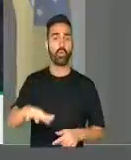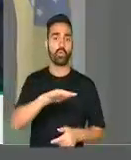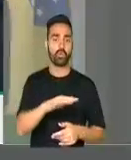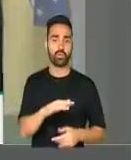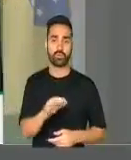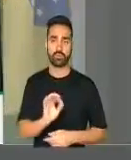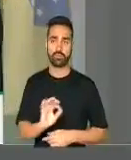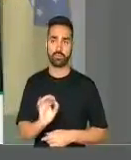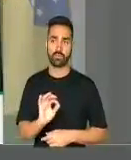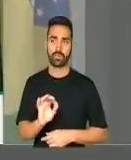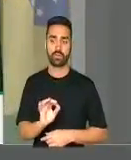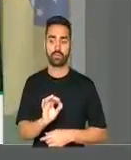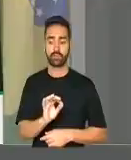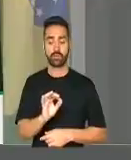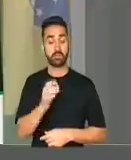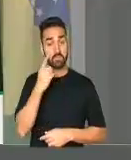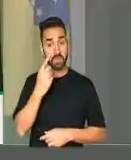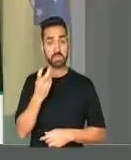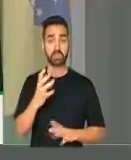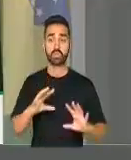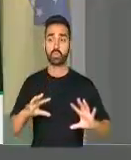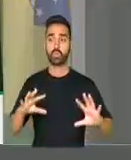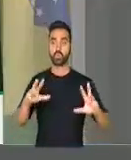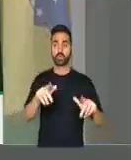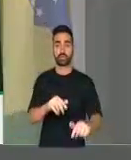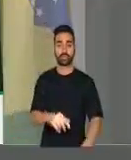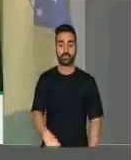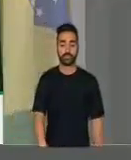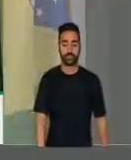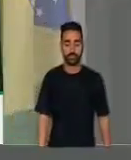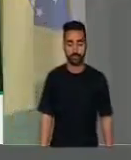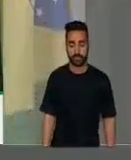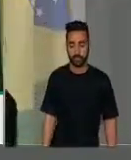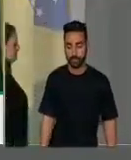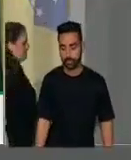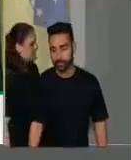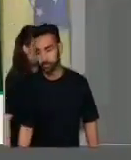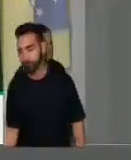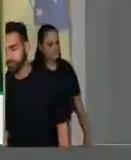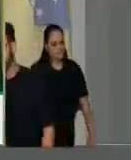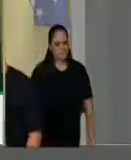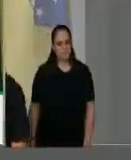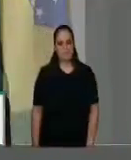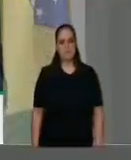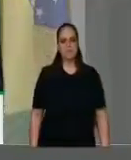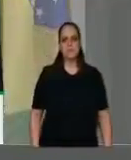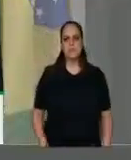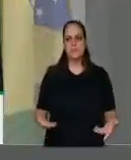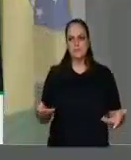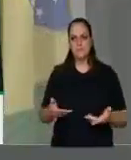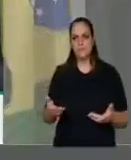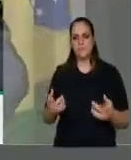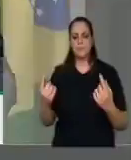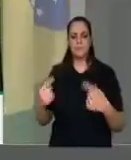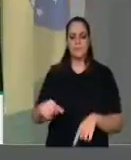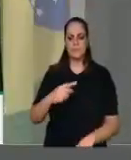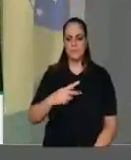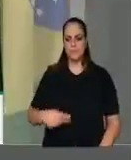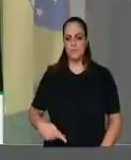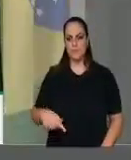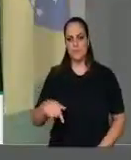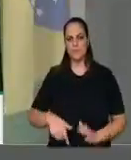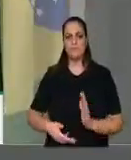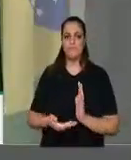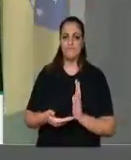vemos toda uma uma inclinação todo um movimento agora direcionado ao presidente dessa casa para que ele ocupe esse espaço que vai